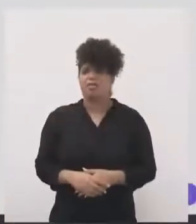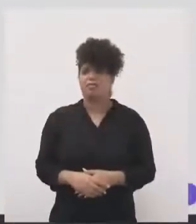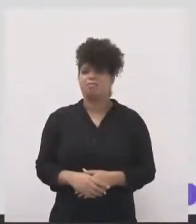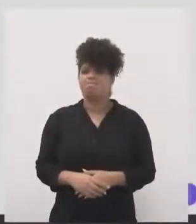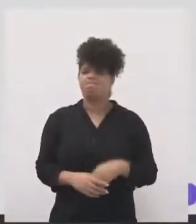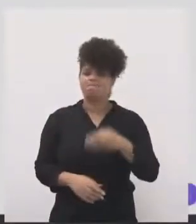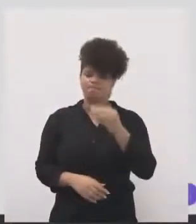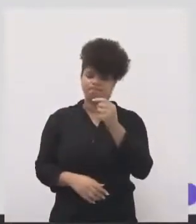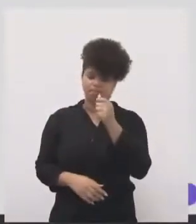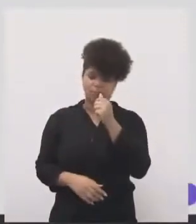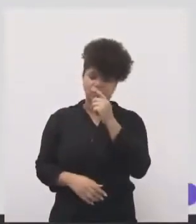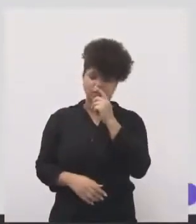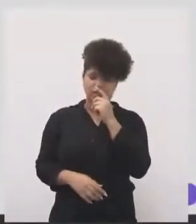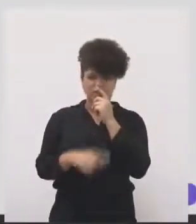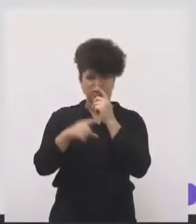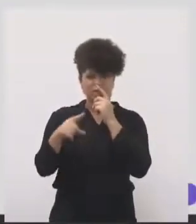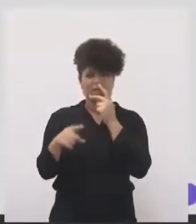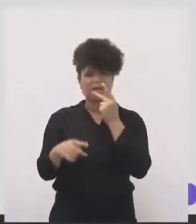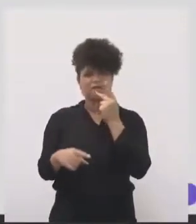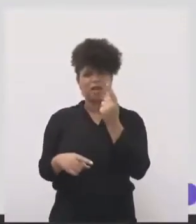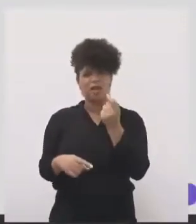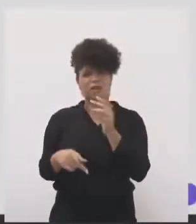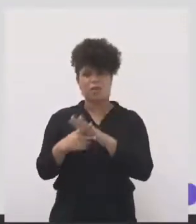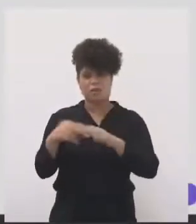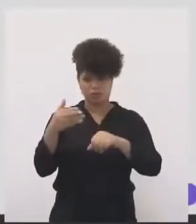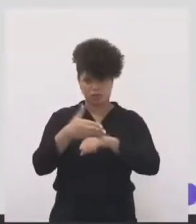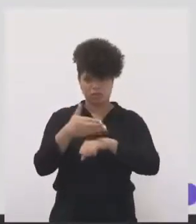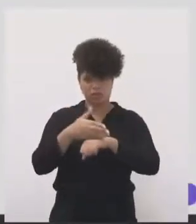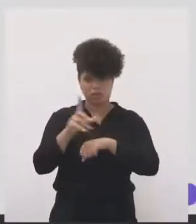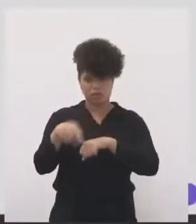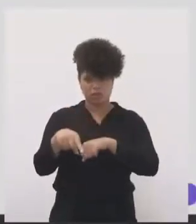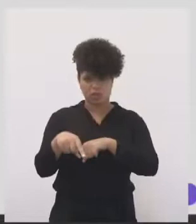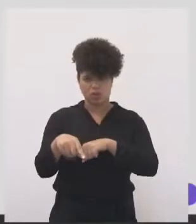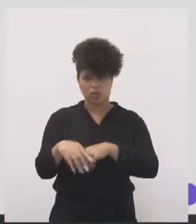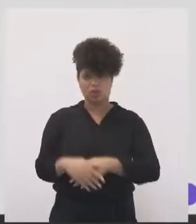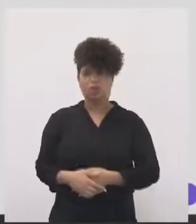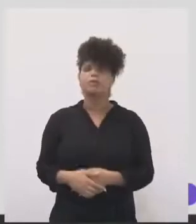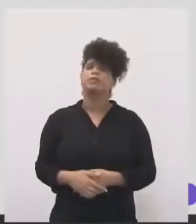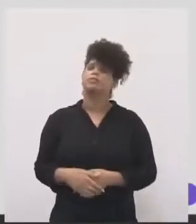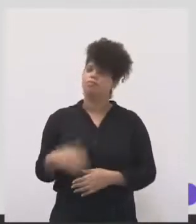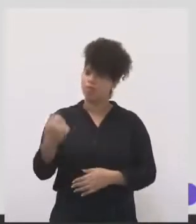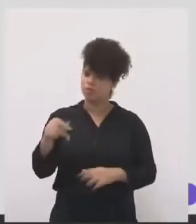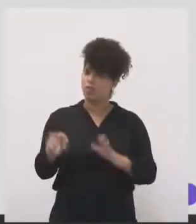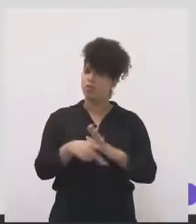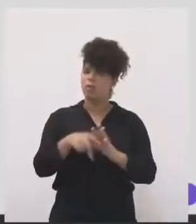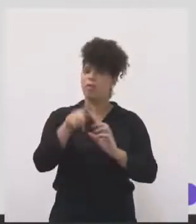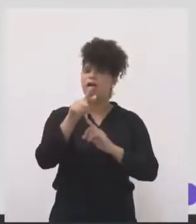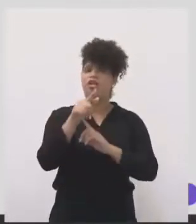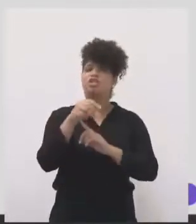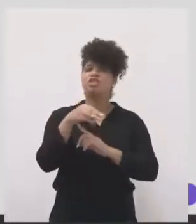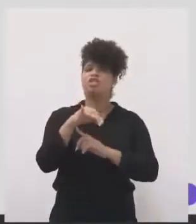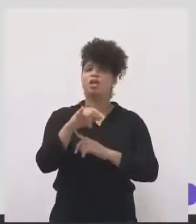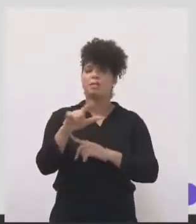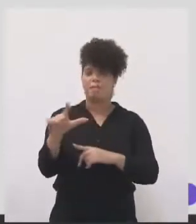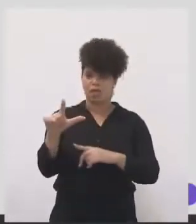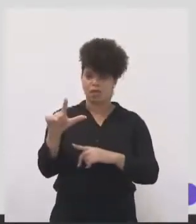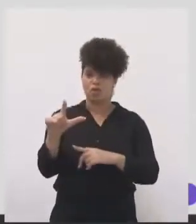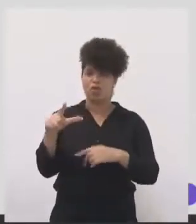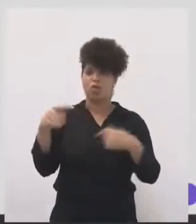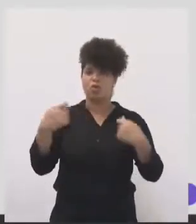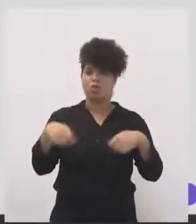Então, vocês estão falando lá no acesso, né? O Isso. acesso tem que ser feito pelo Gmail, Ana, porque eu